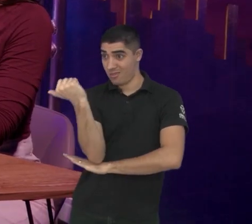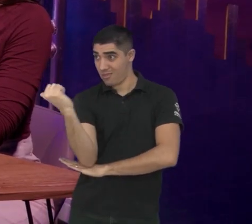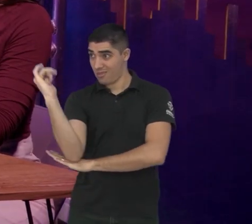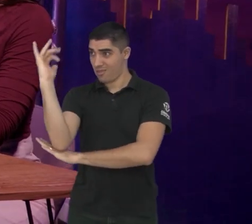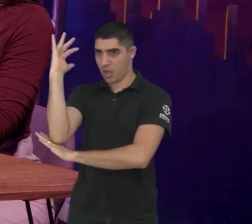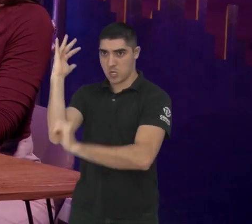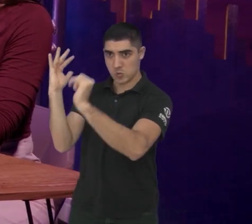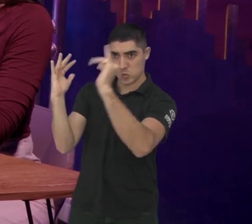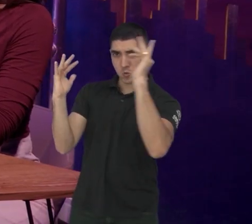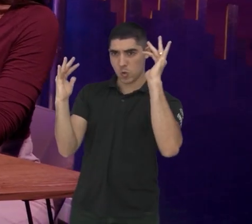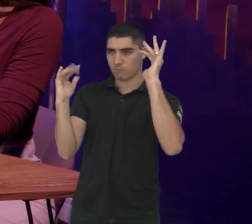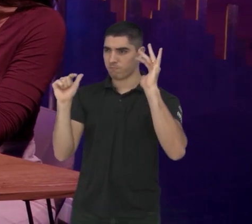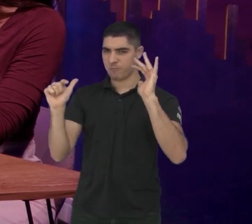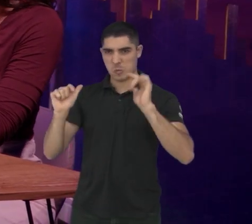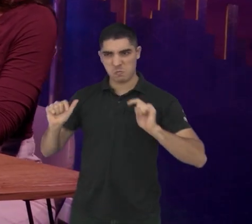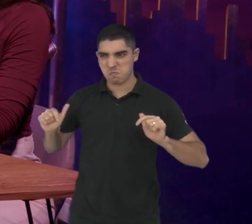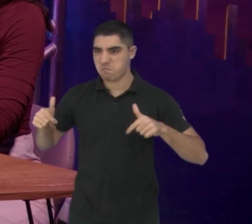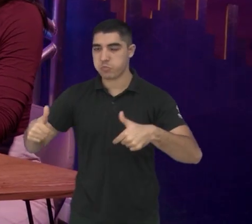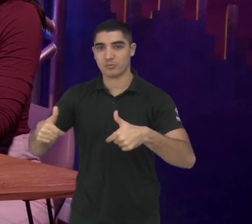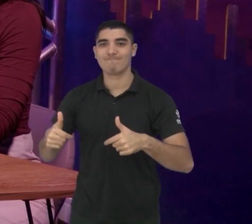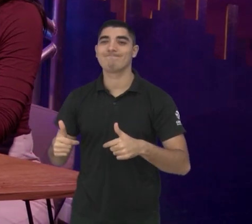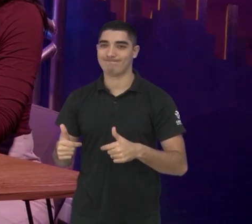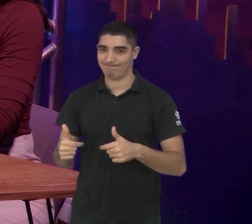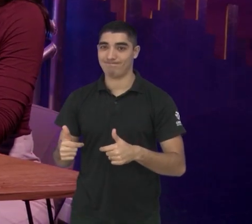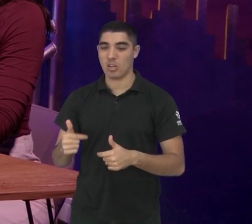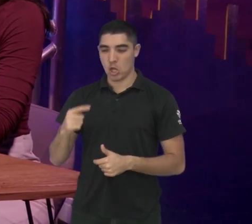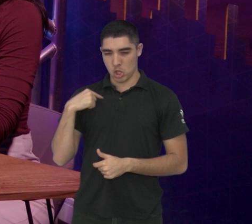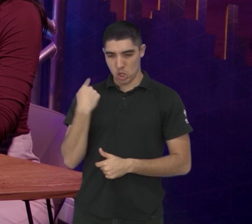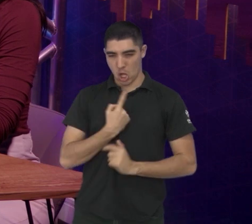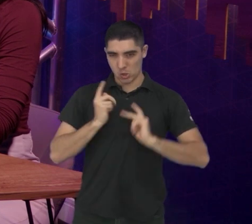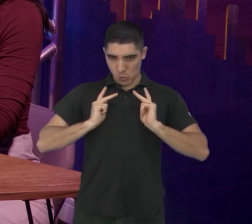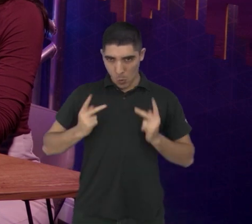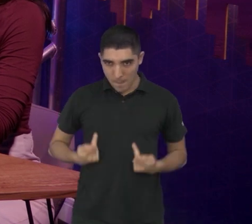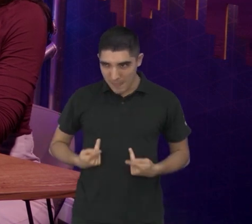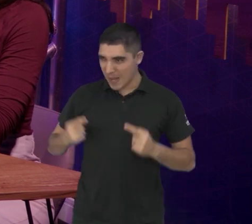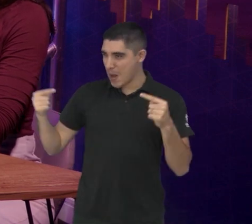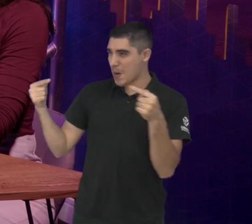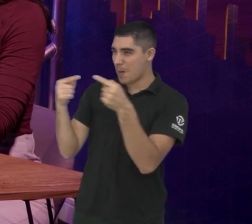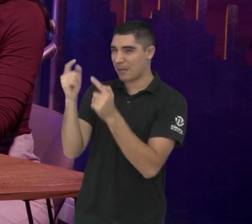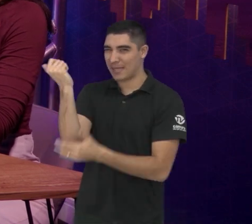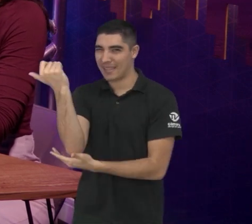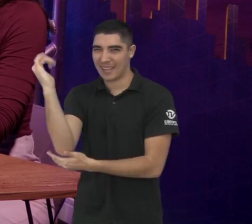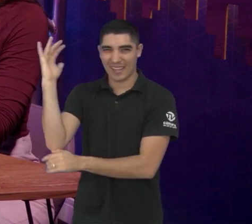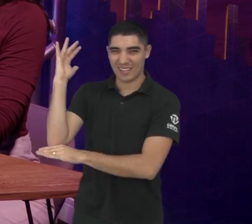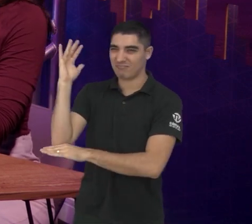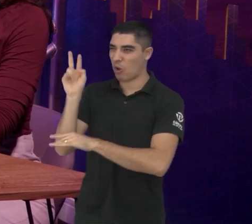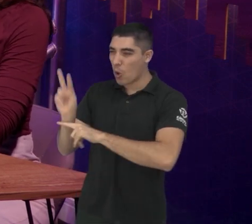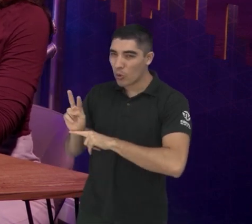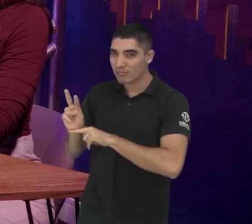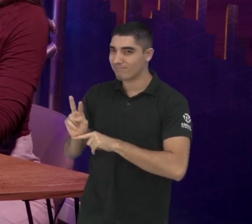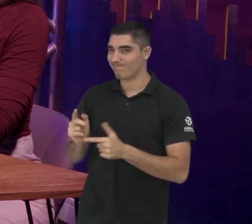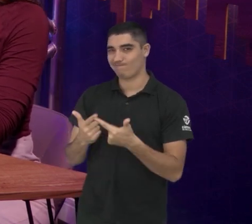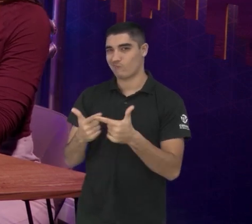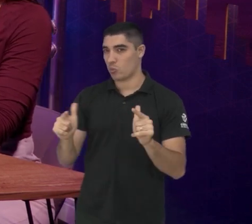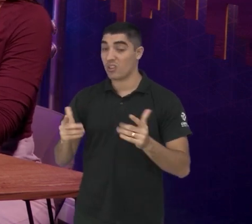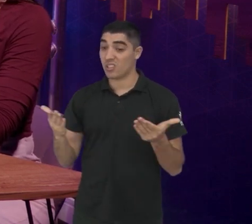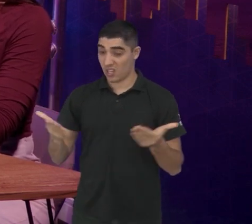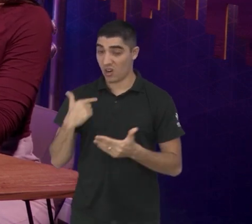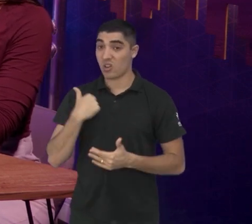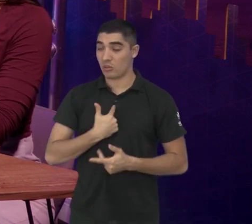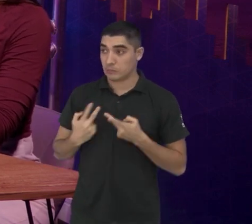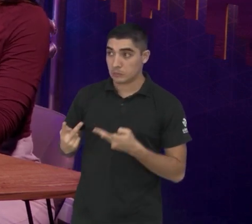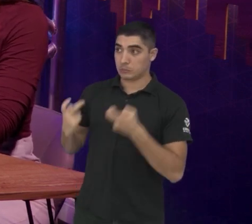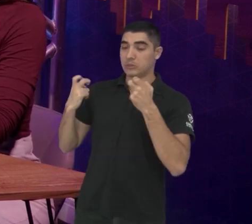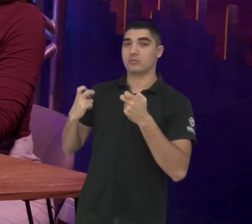natureza respondendo, né, às nossas ações. A gente não é simpático com a natureza, o ser humano, e agora a gente está percebendo